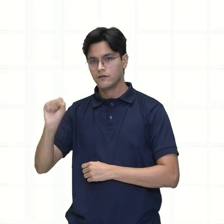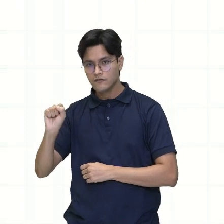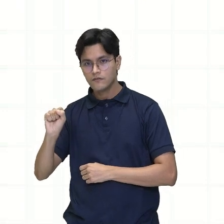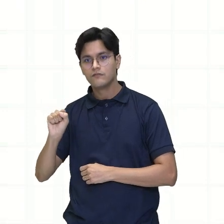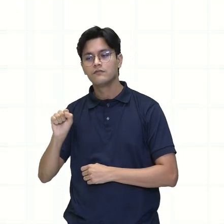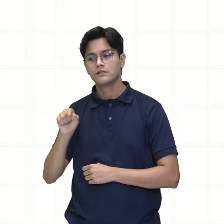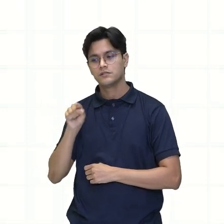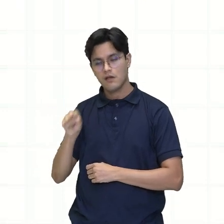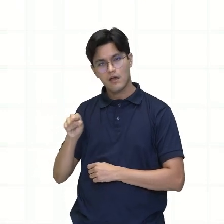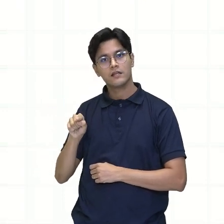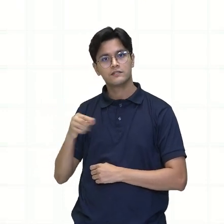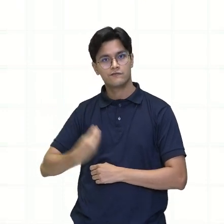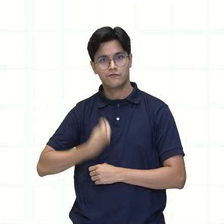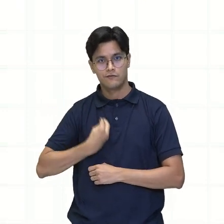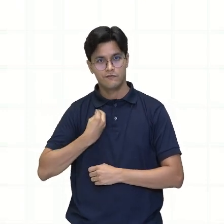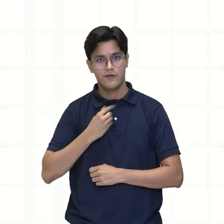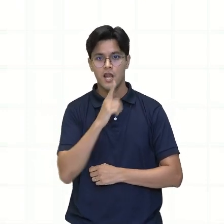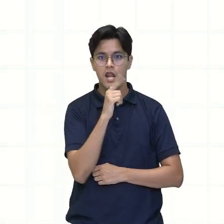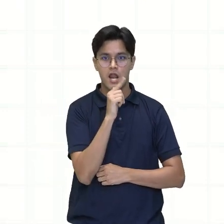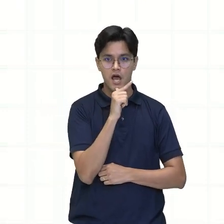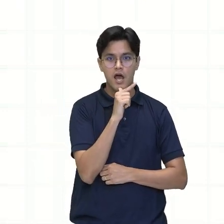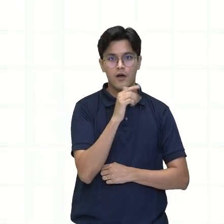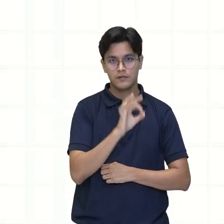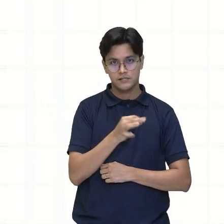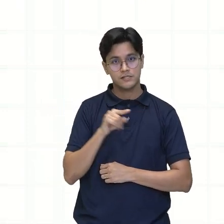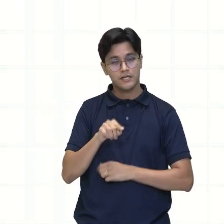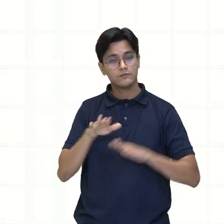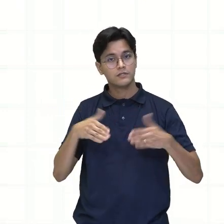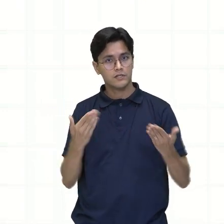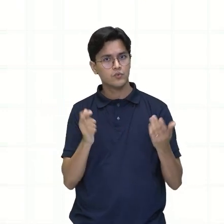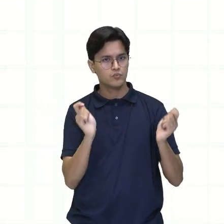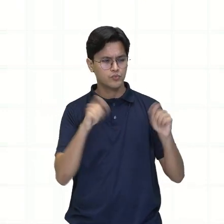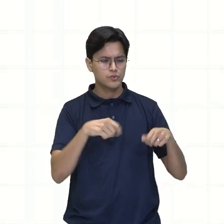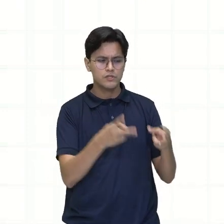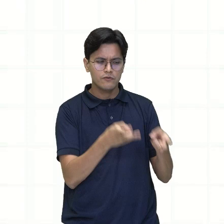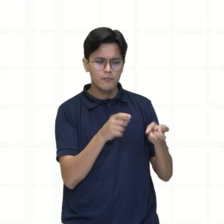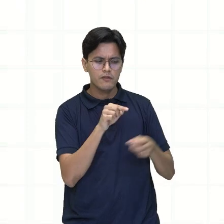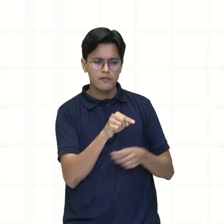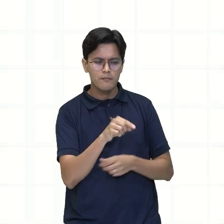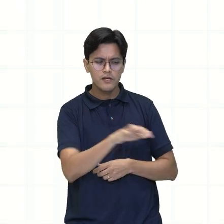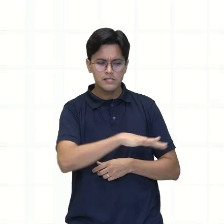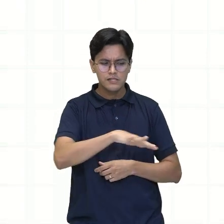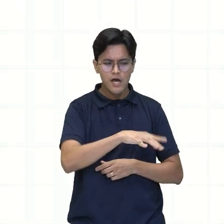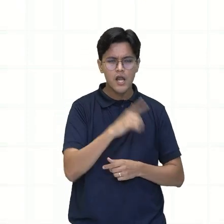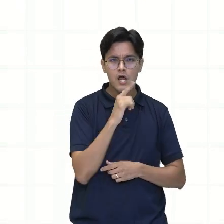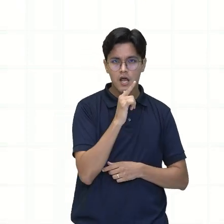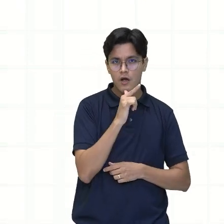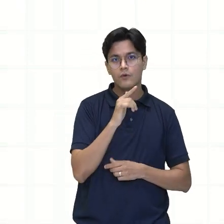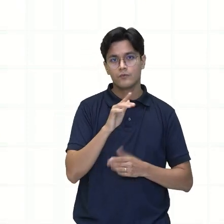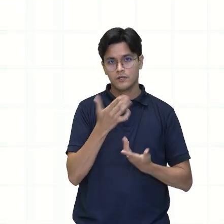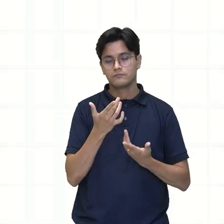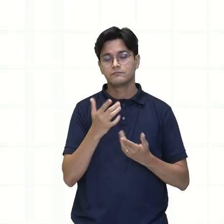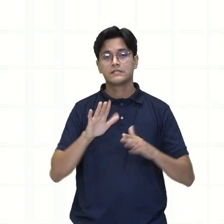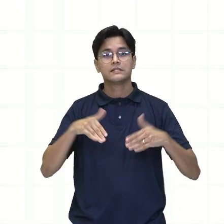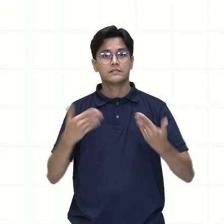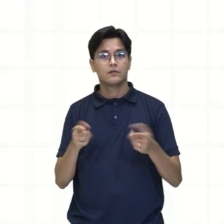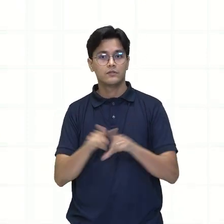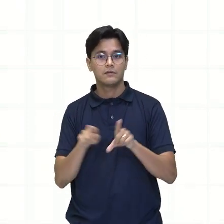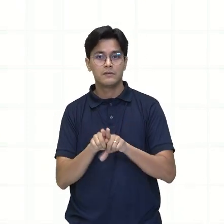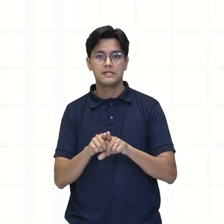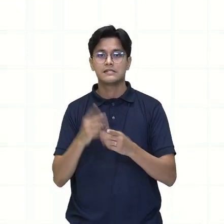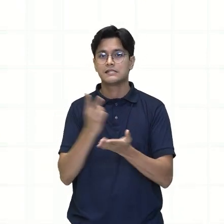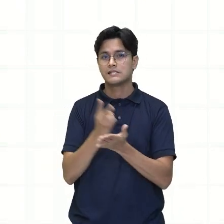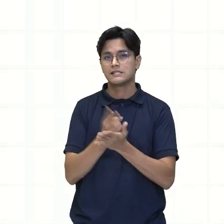água, então você consegue perceber a presença delas ali naquele ambiente. Sempre que possível, faça uso de repelentes e instale